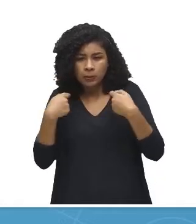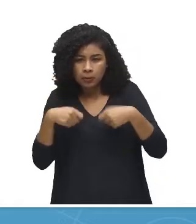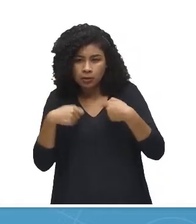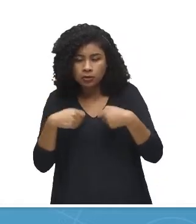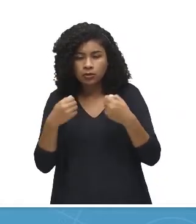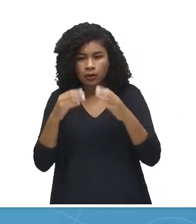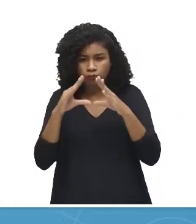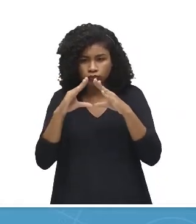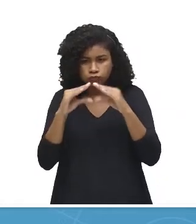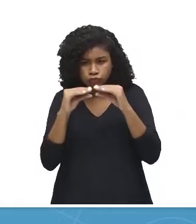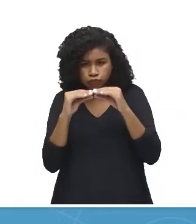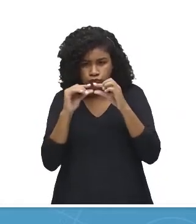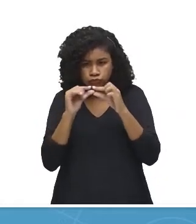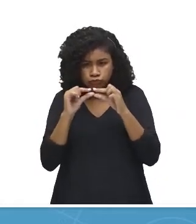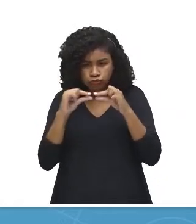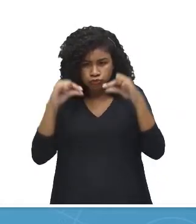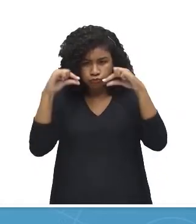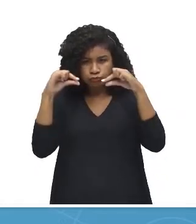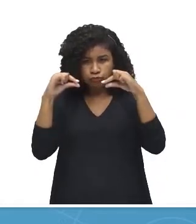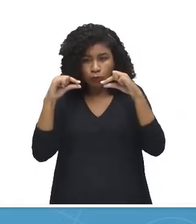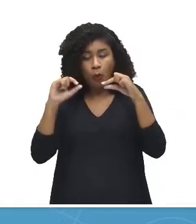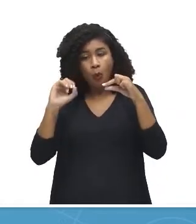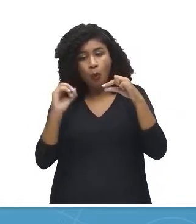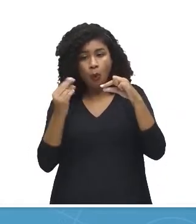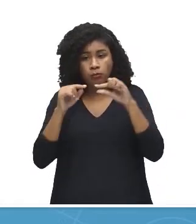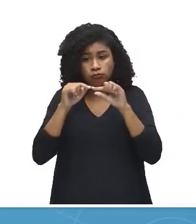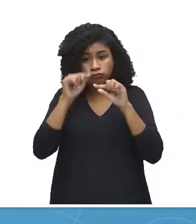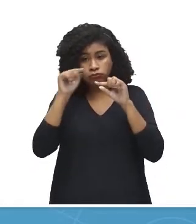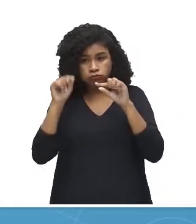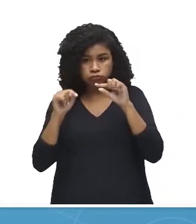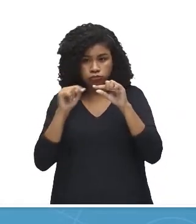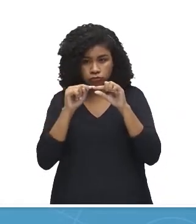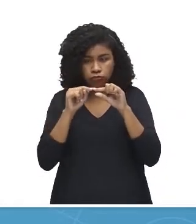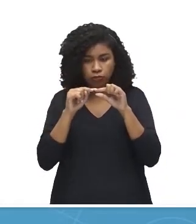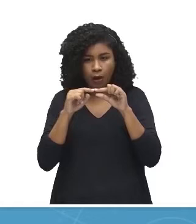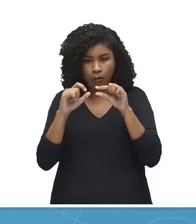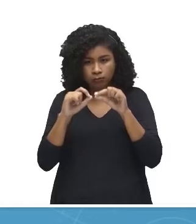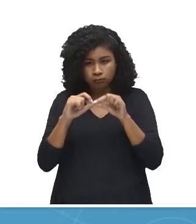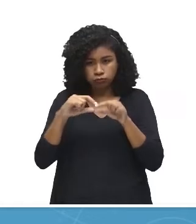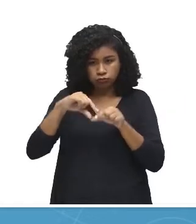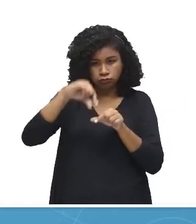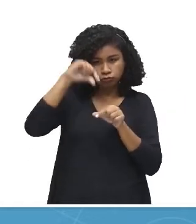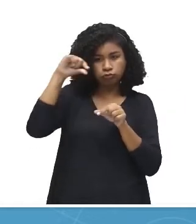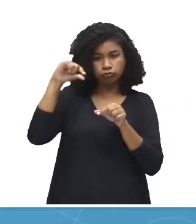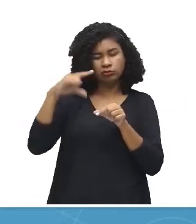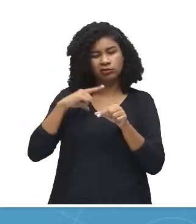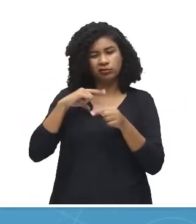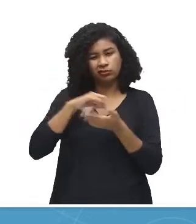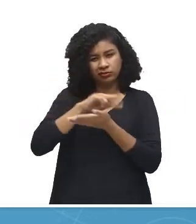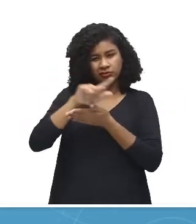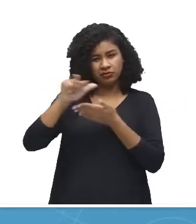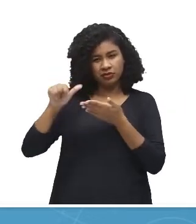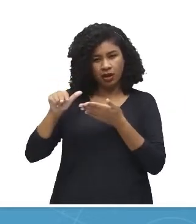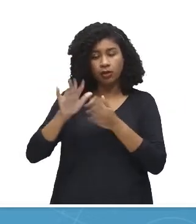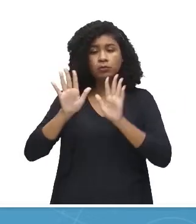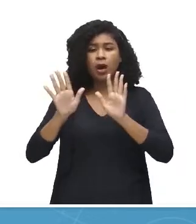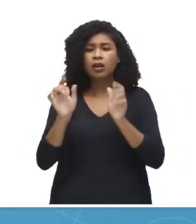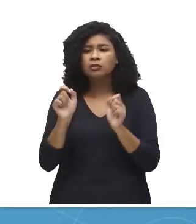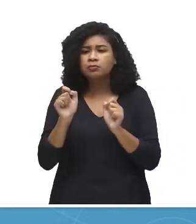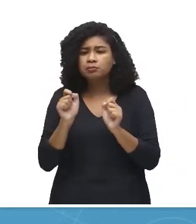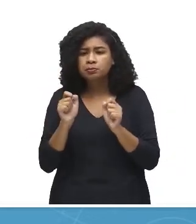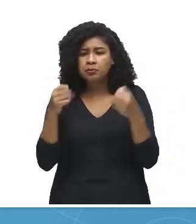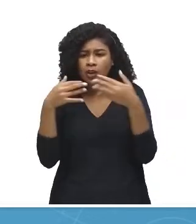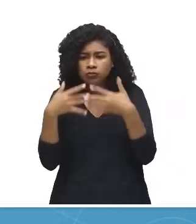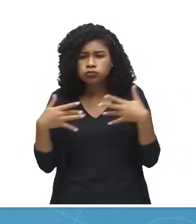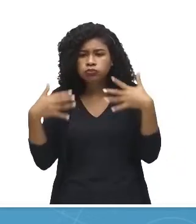necessidade, tá? E aí o tecido epitelial, ele vai dar origem também a glândulas, né? Que são muito importantes